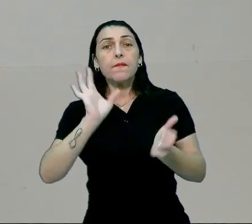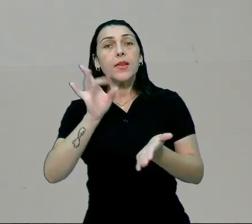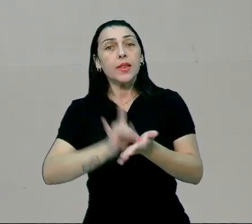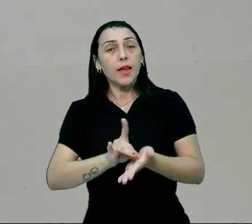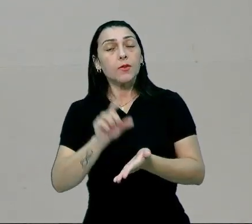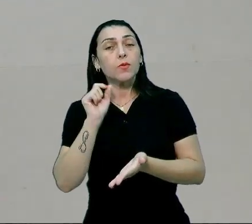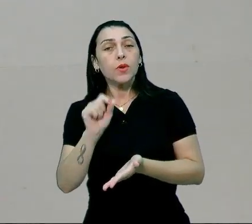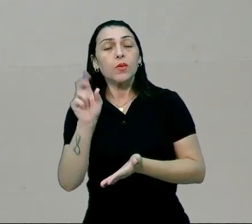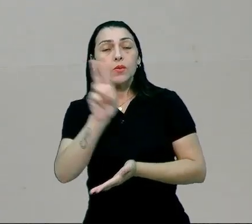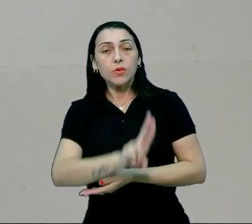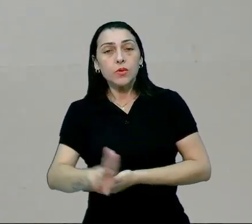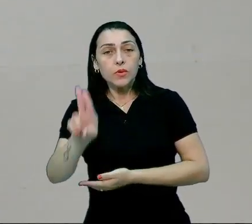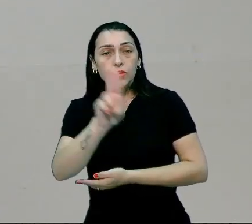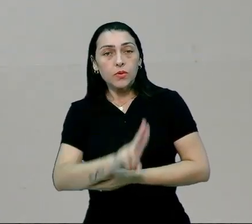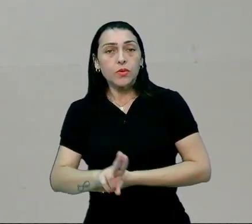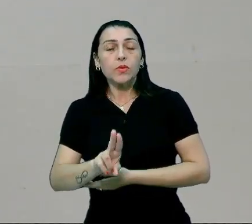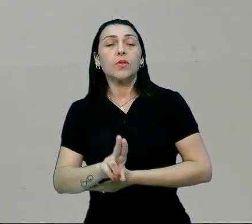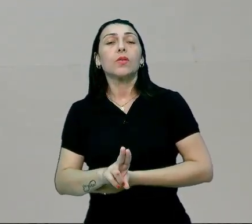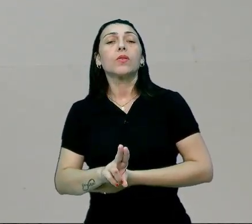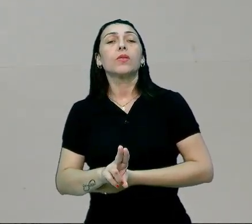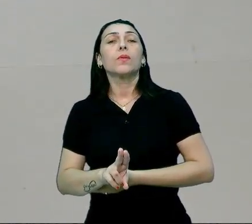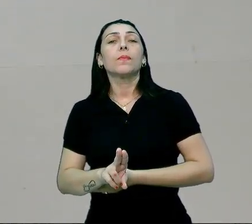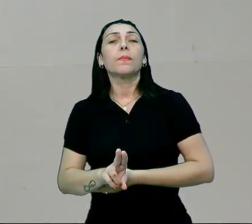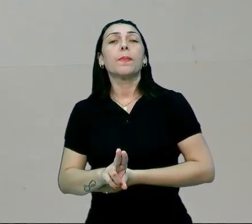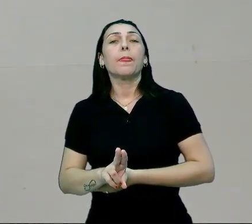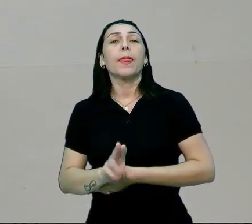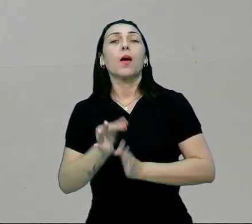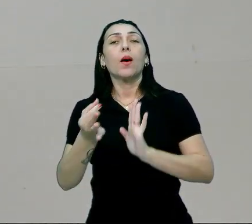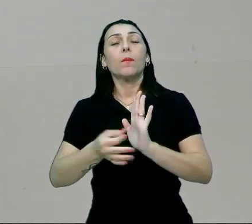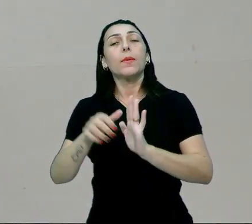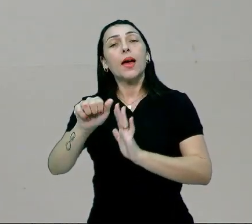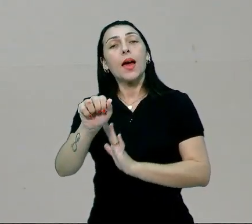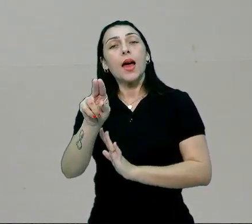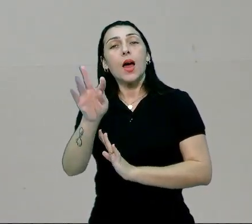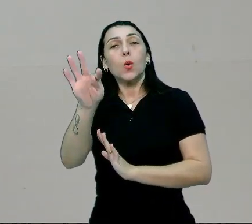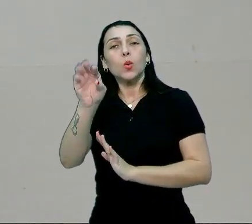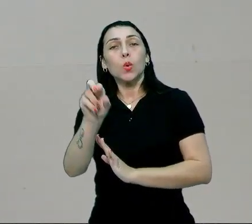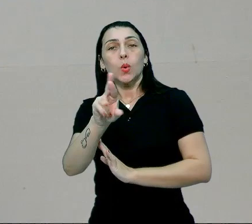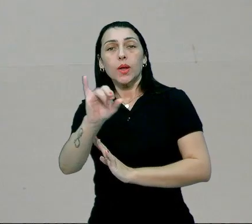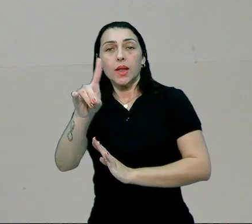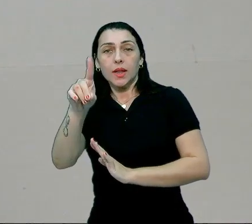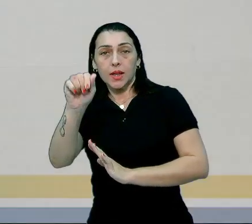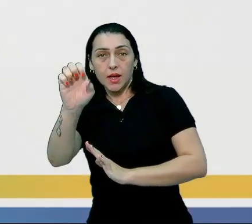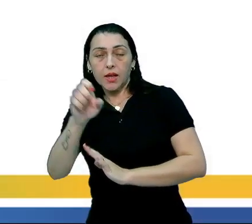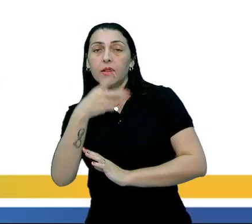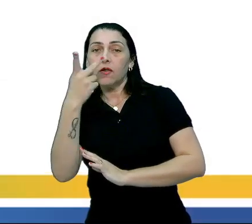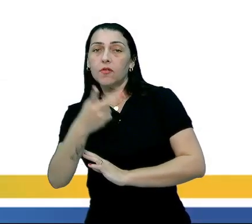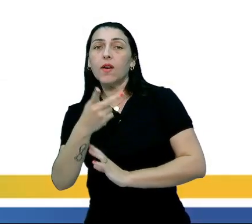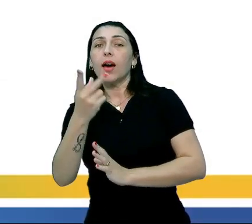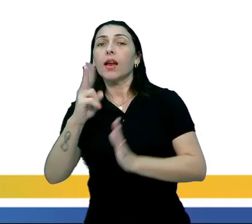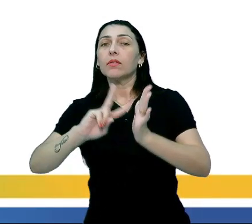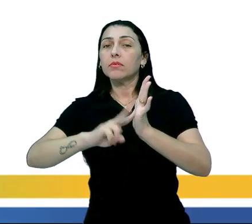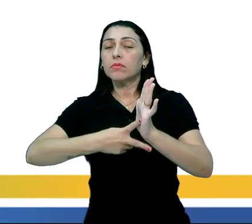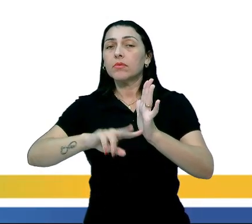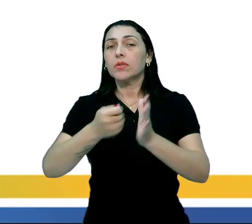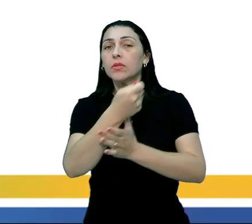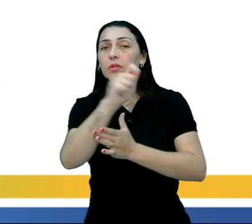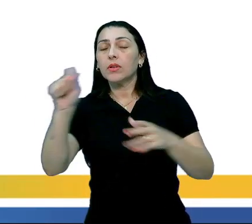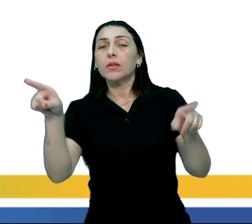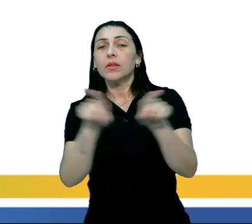tanta que ele utilizou um argumento de autoridade quando ele cita as confederações e a federação. E aí